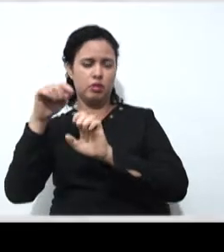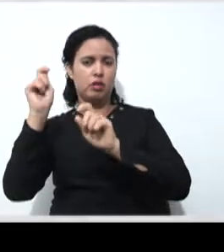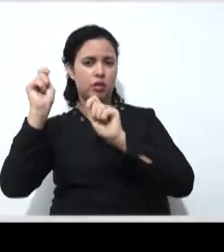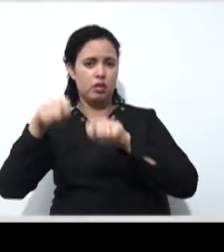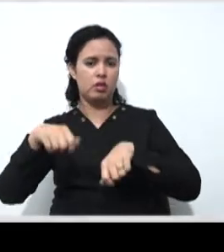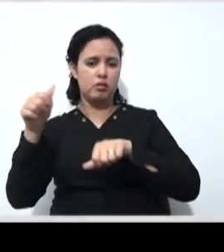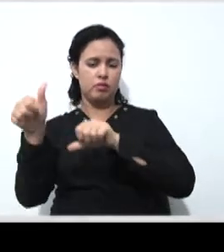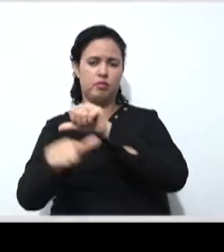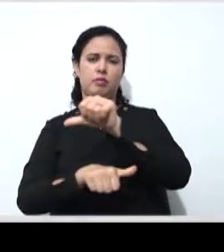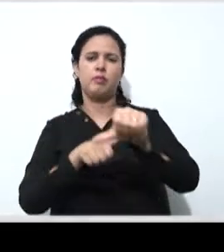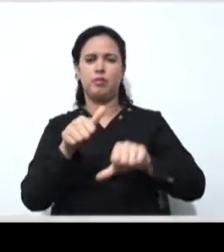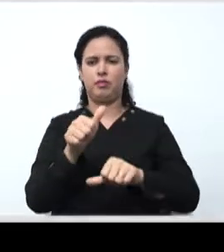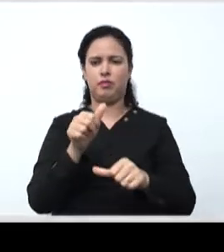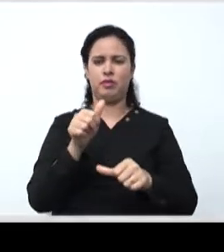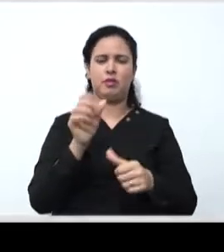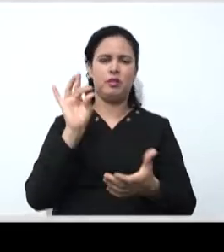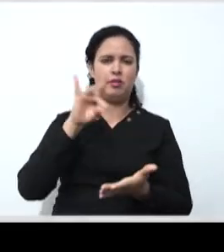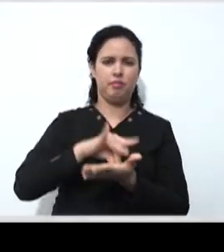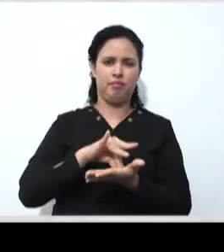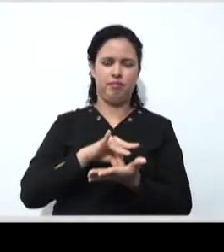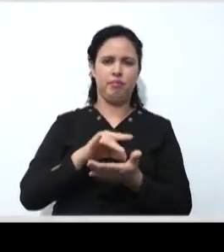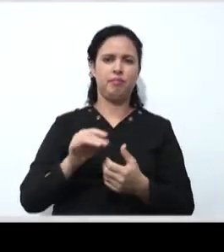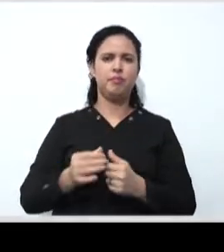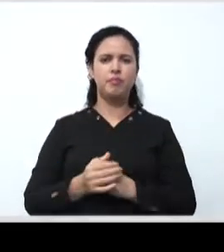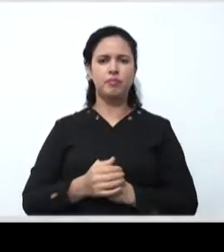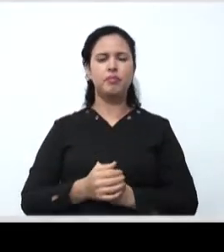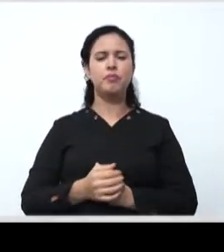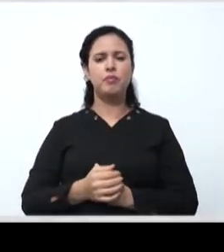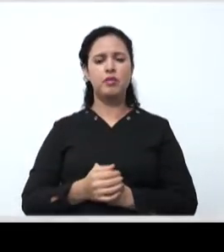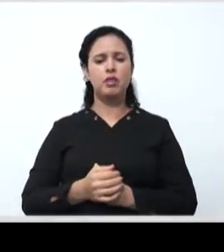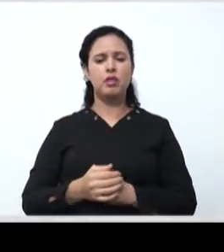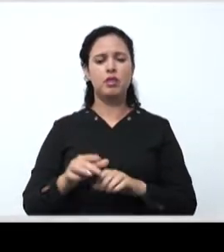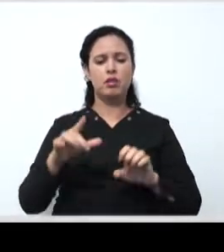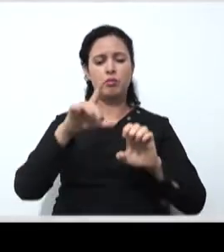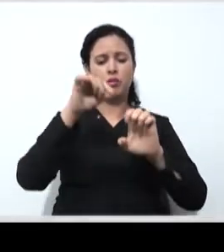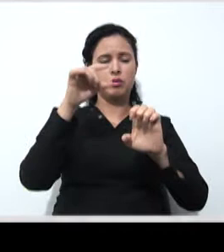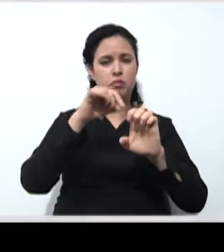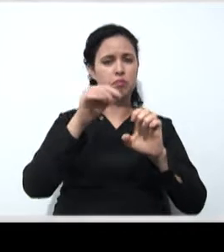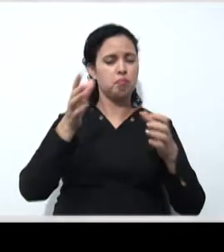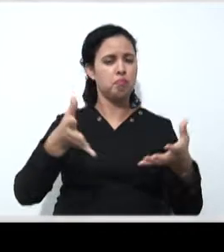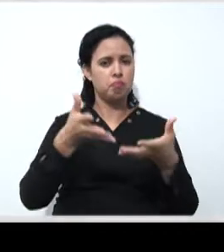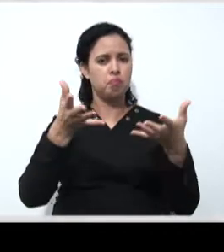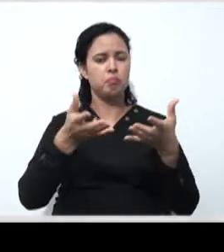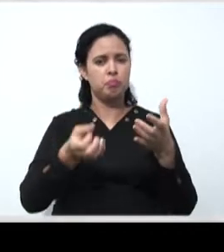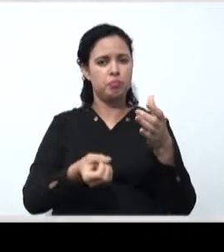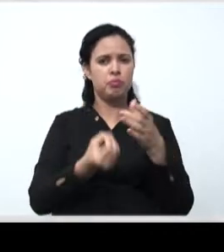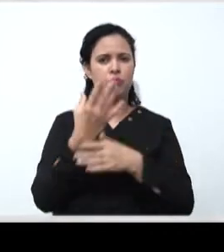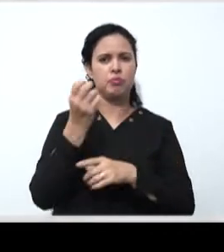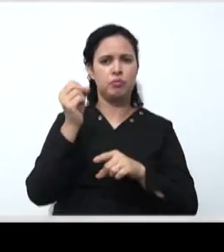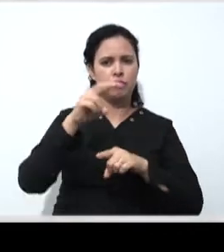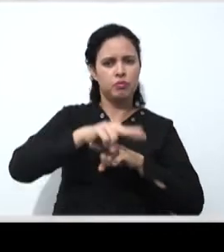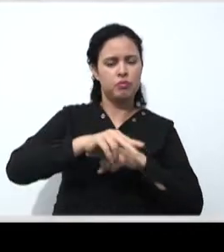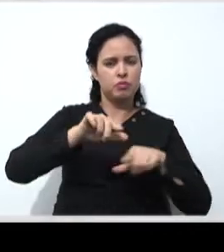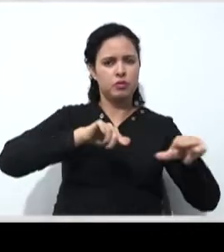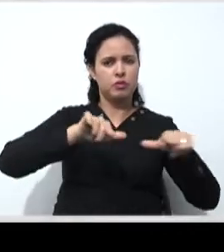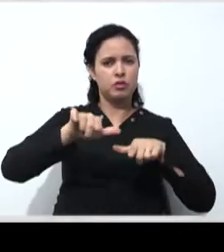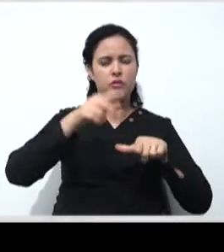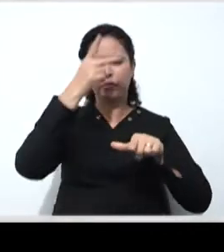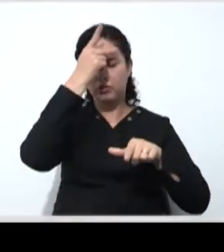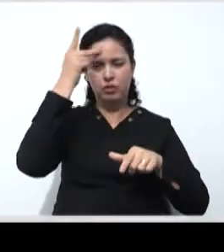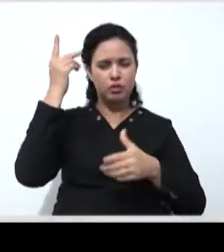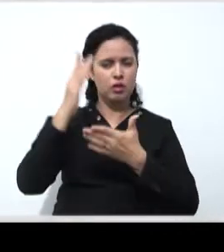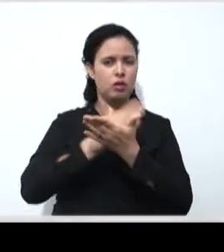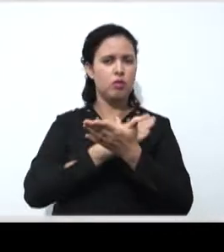sua realidade. O empreendedorismo ele incentiva a geração de emprego. Então, quando algumas pessoas